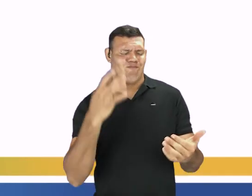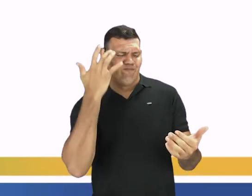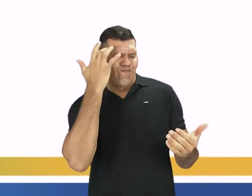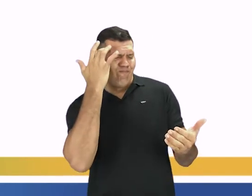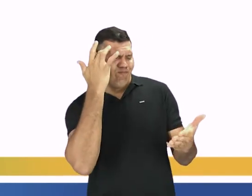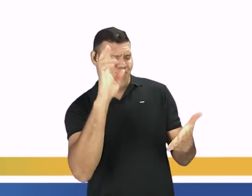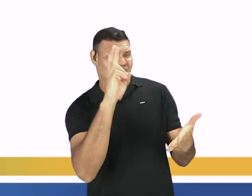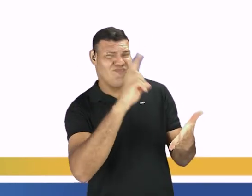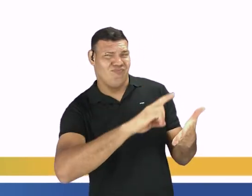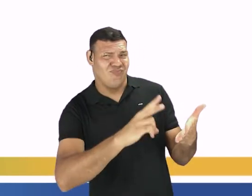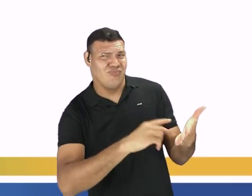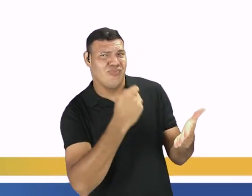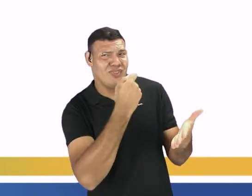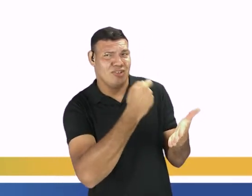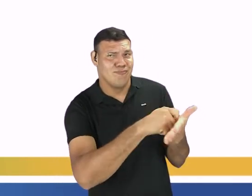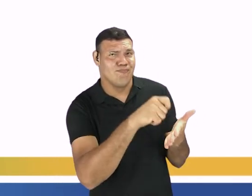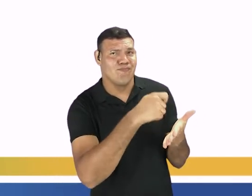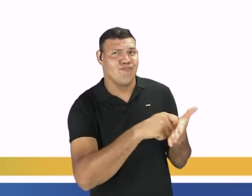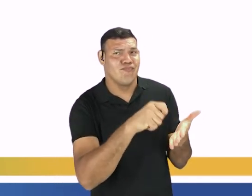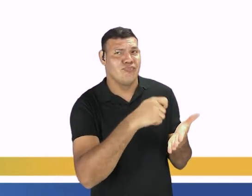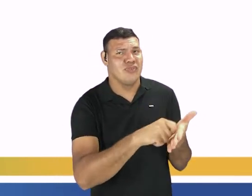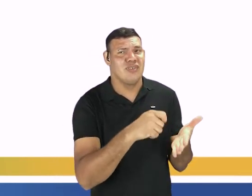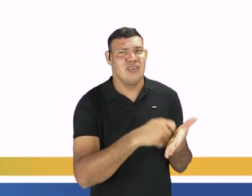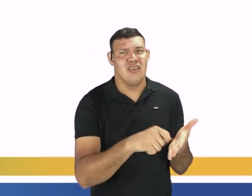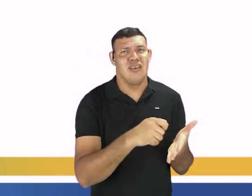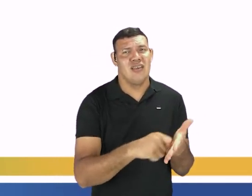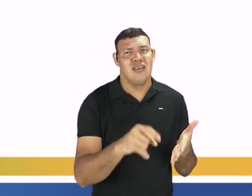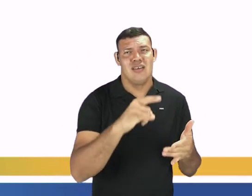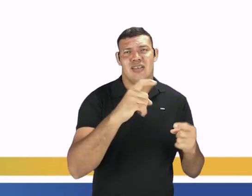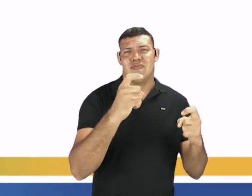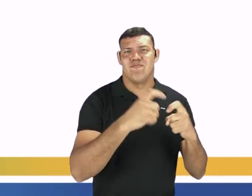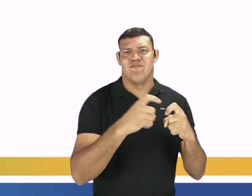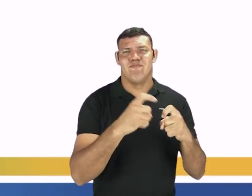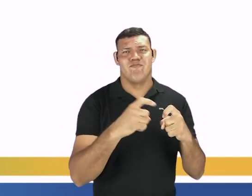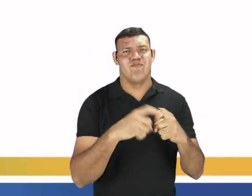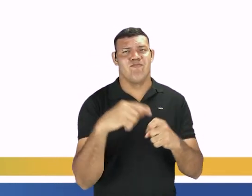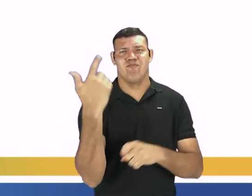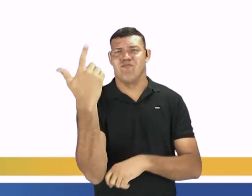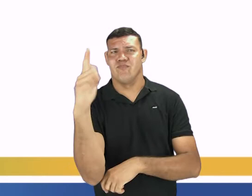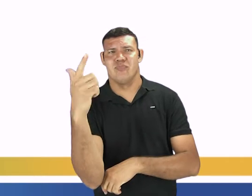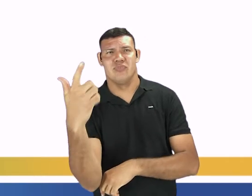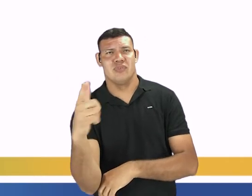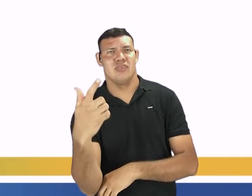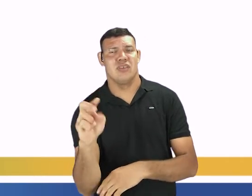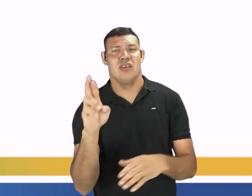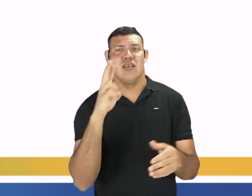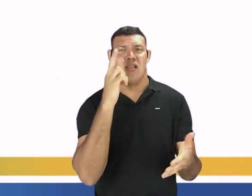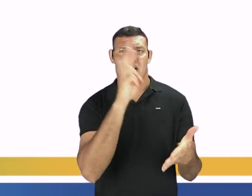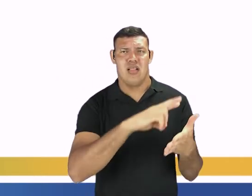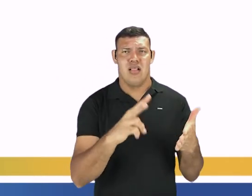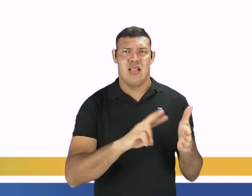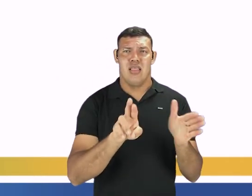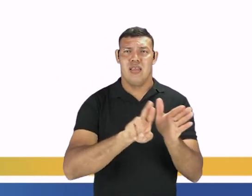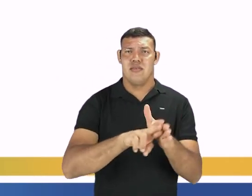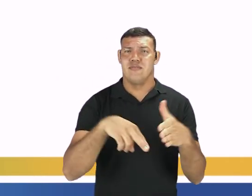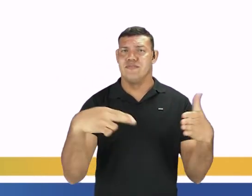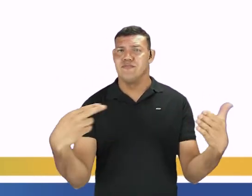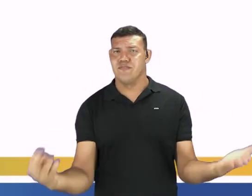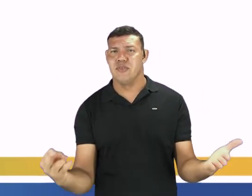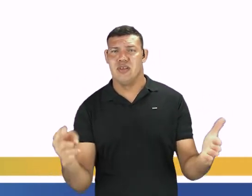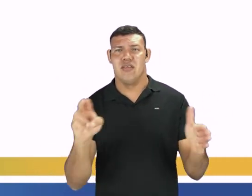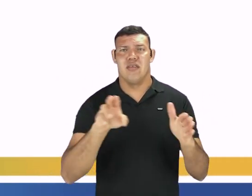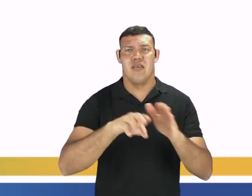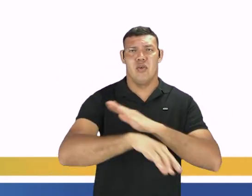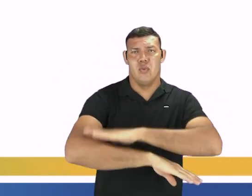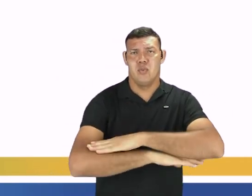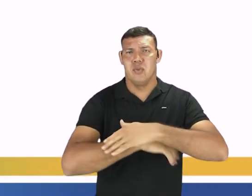analfabeto ou quase sem assistência médica, não lendo jornais nem revistas, mas nas quais